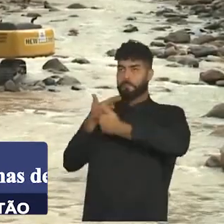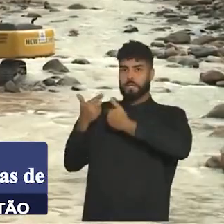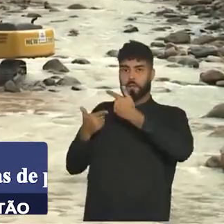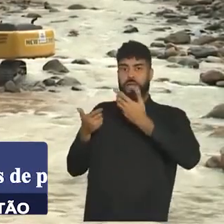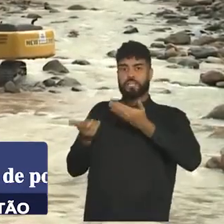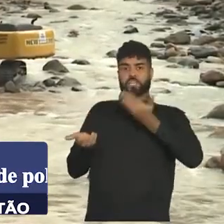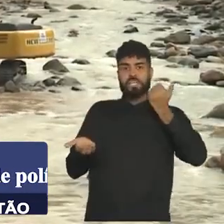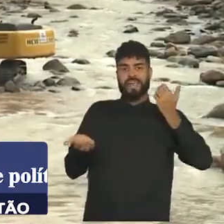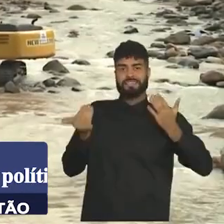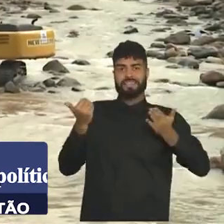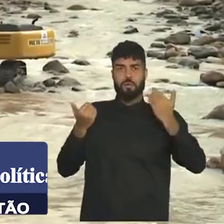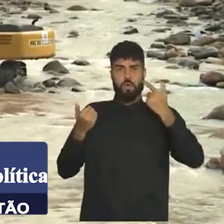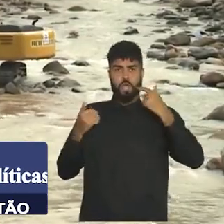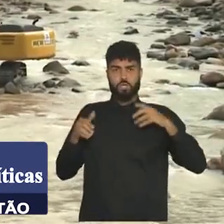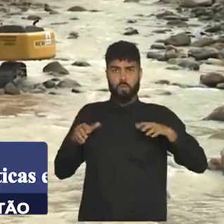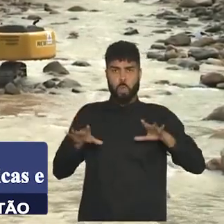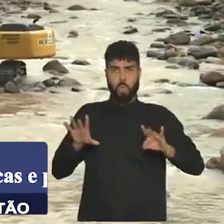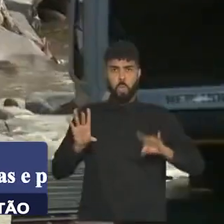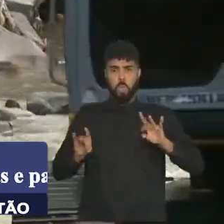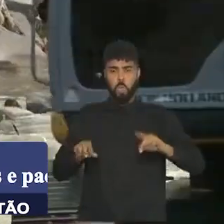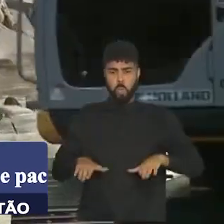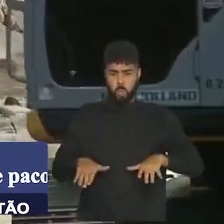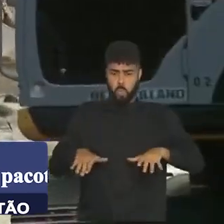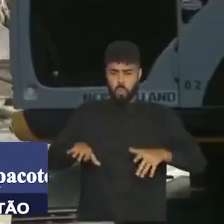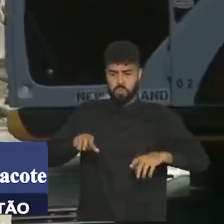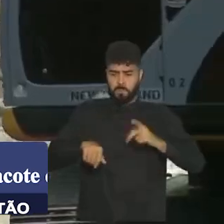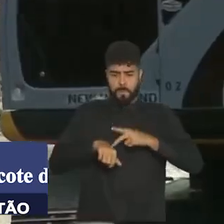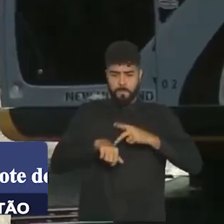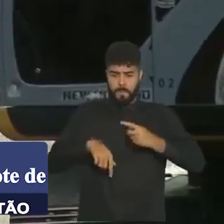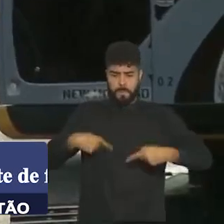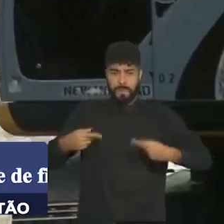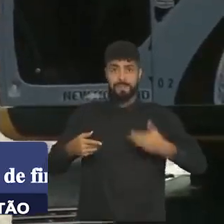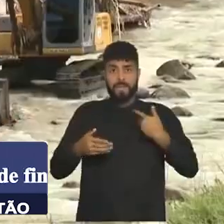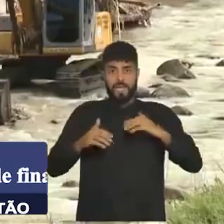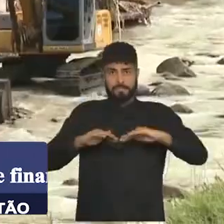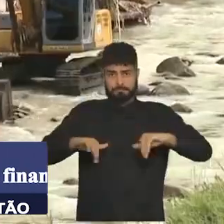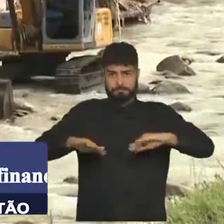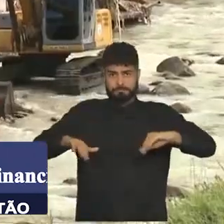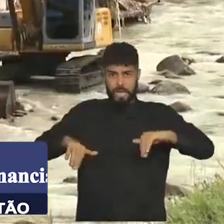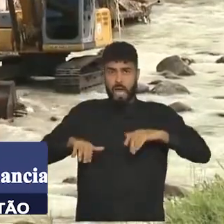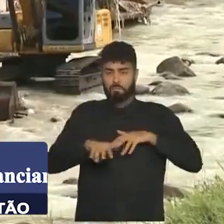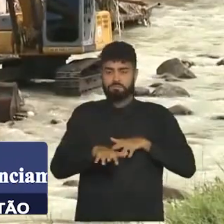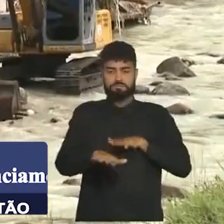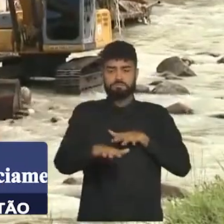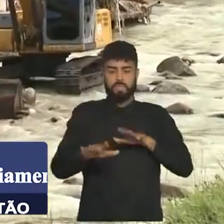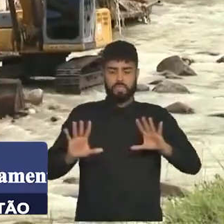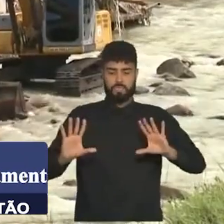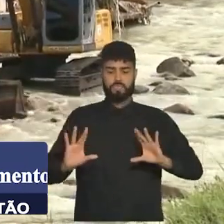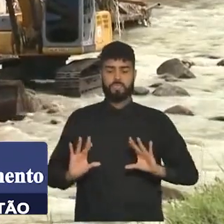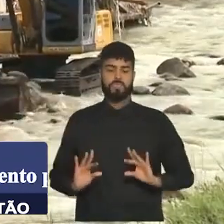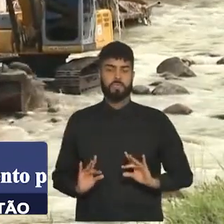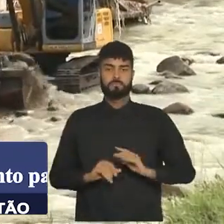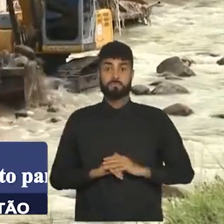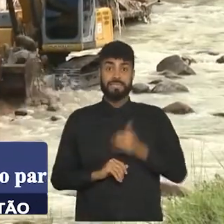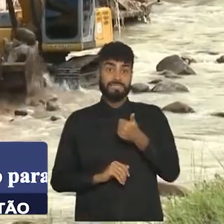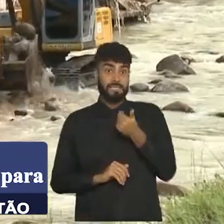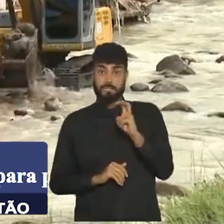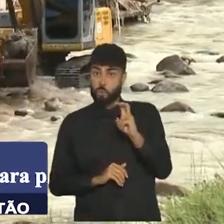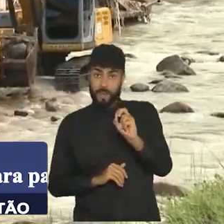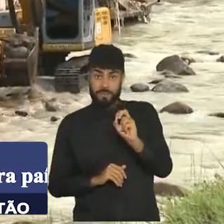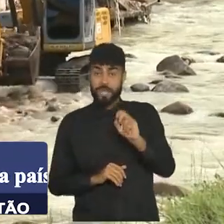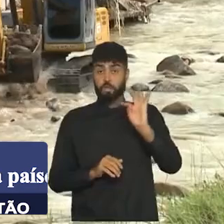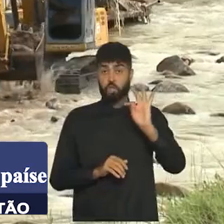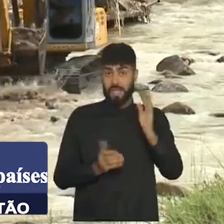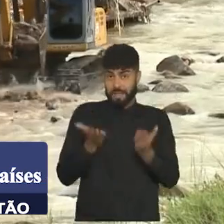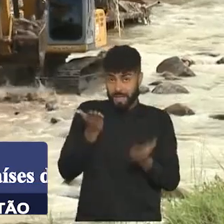recomeçar o beneficiário deve comparecer com o original e cópia do RG CPF e comprovante de residência conta de luz ou